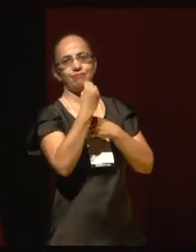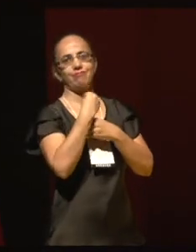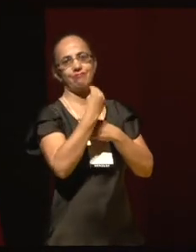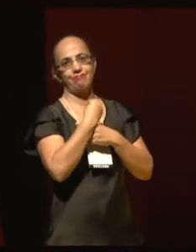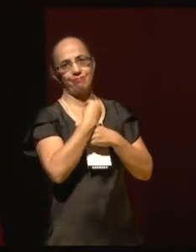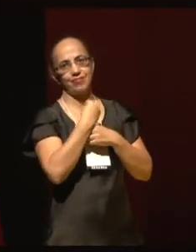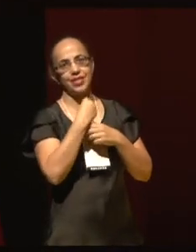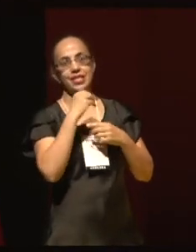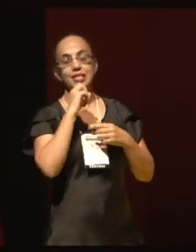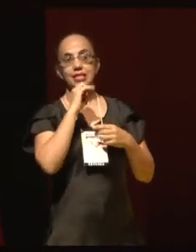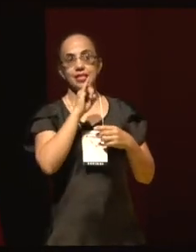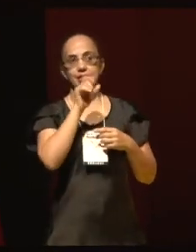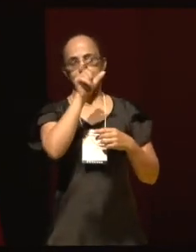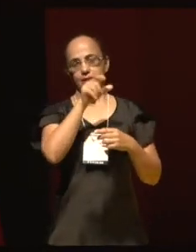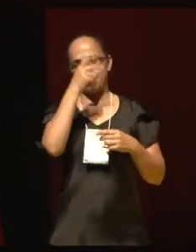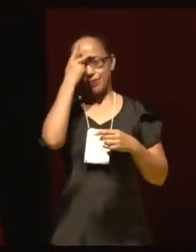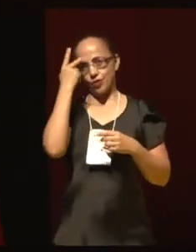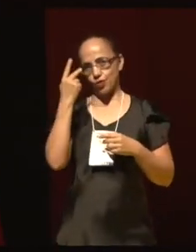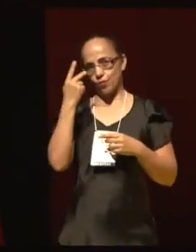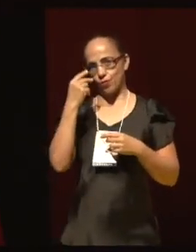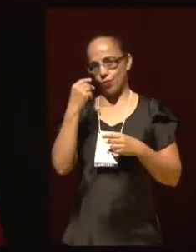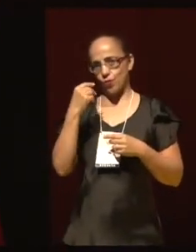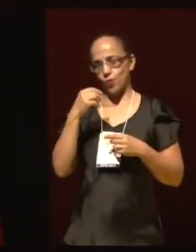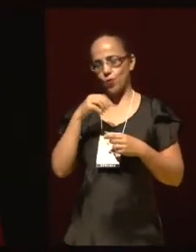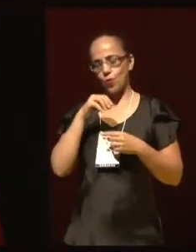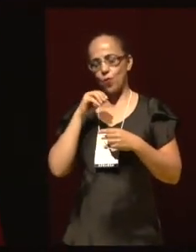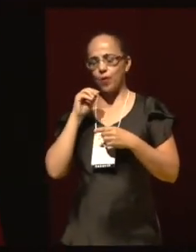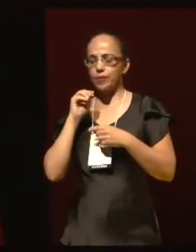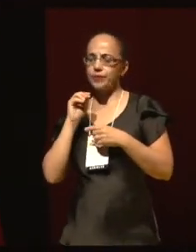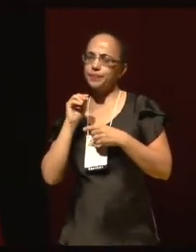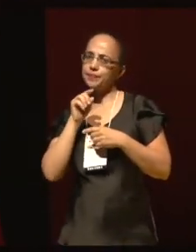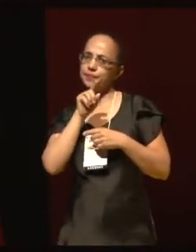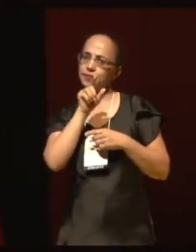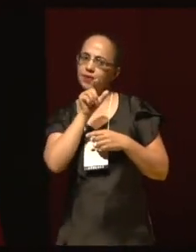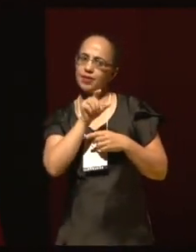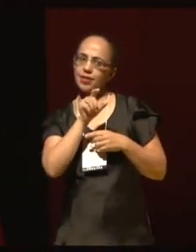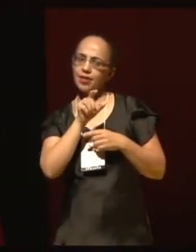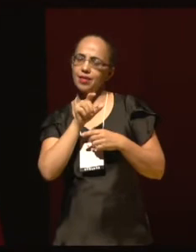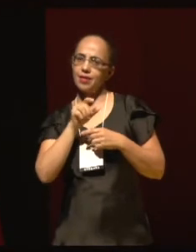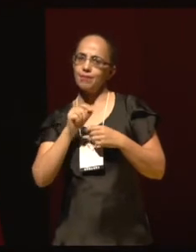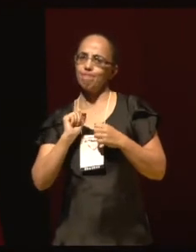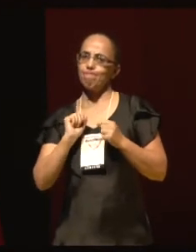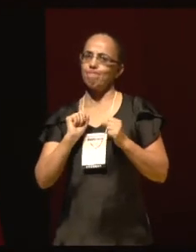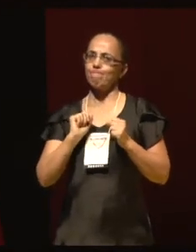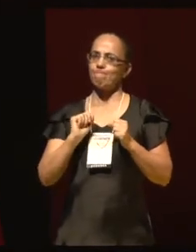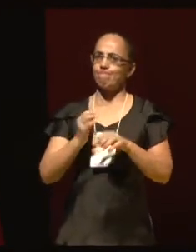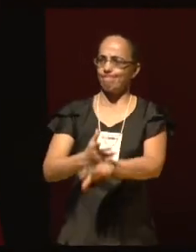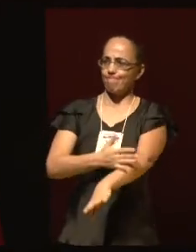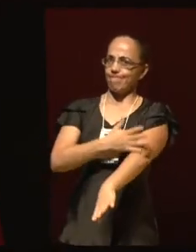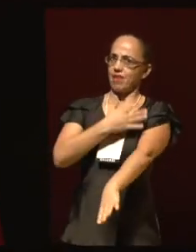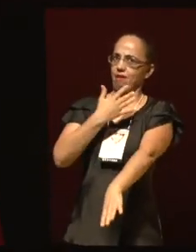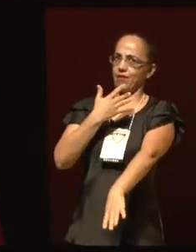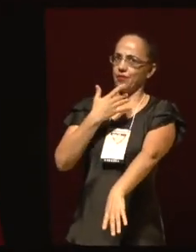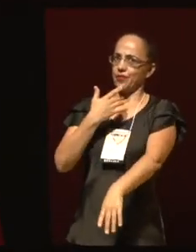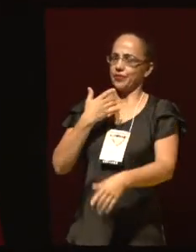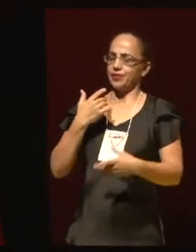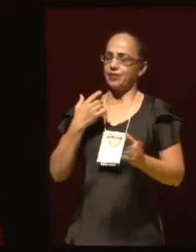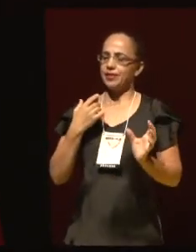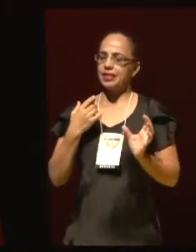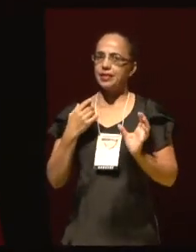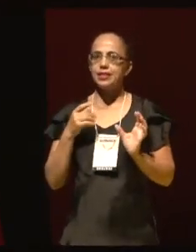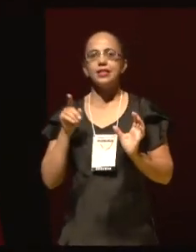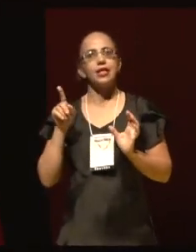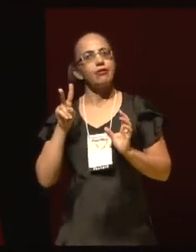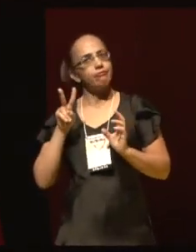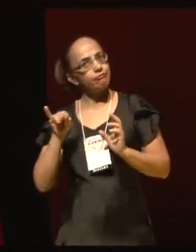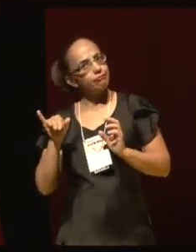Se a pessoa, um cuidador, está um dia de mau humor, vai sentir, e isso vai afetar no dia de